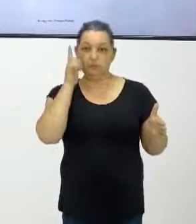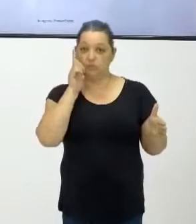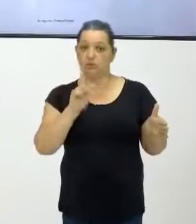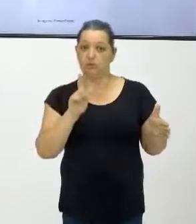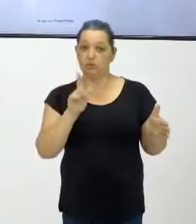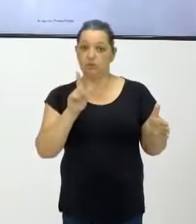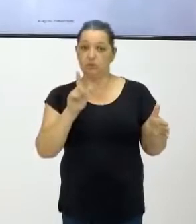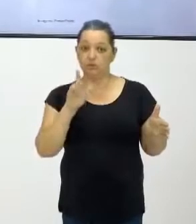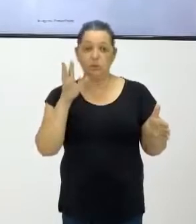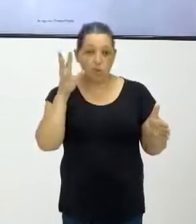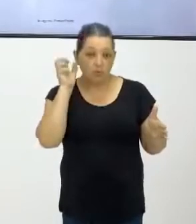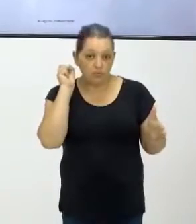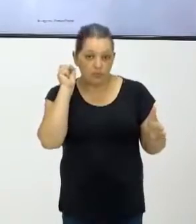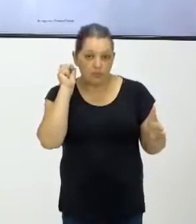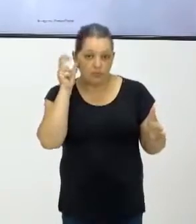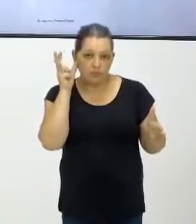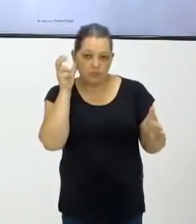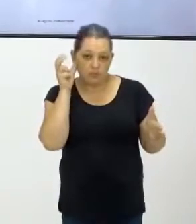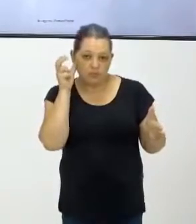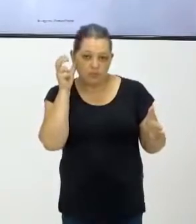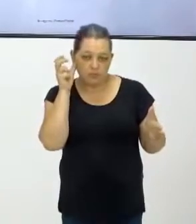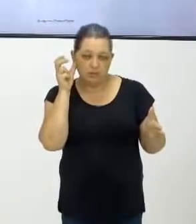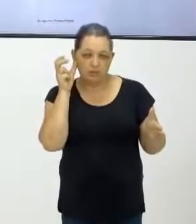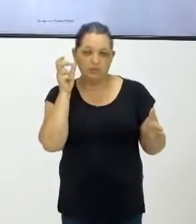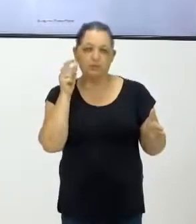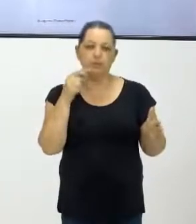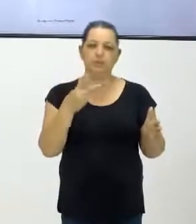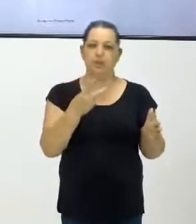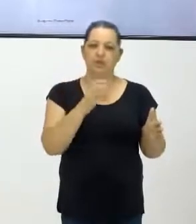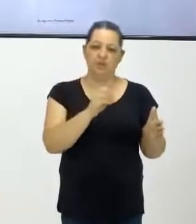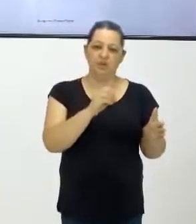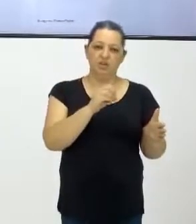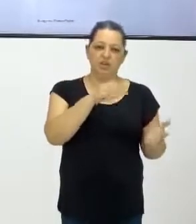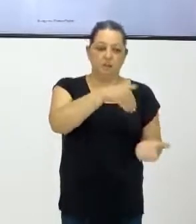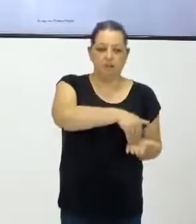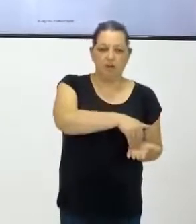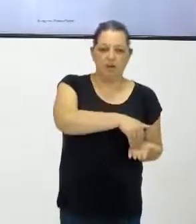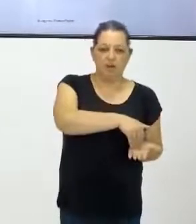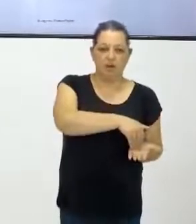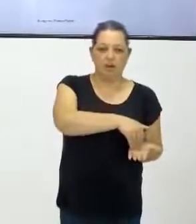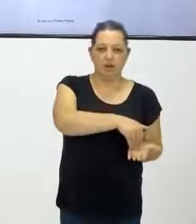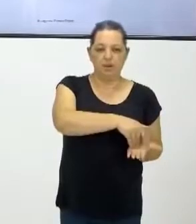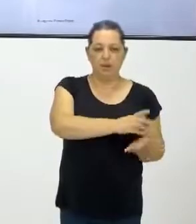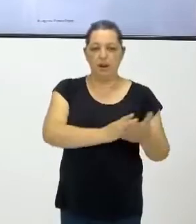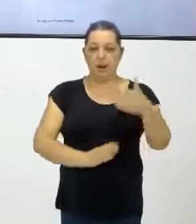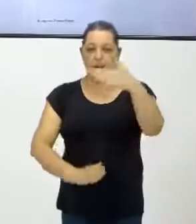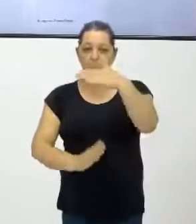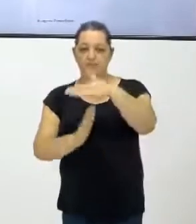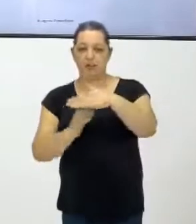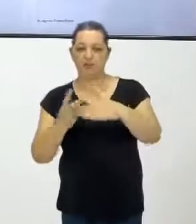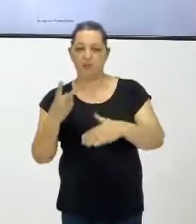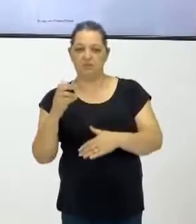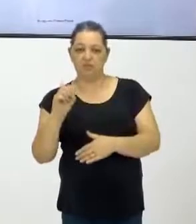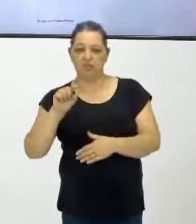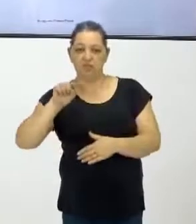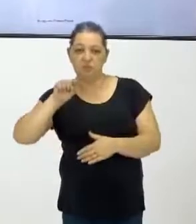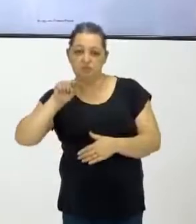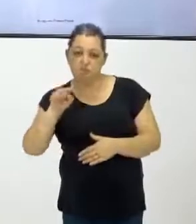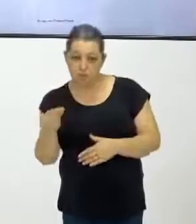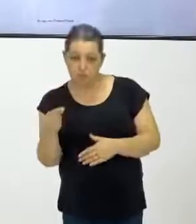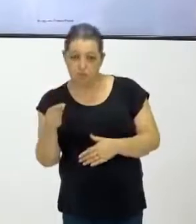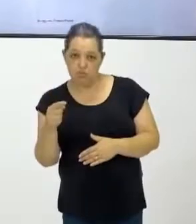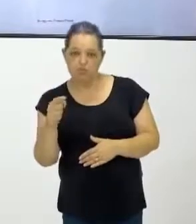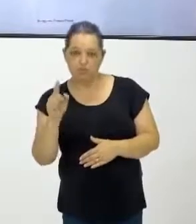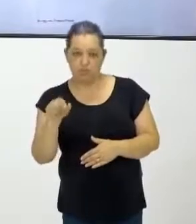aí ouvir, né? Então, de 20 mínima até 20 mil máximo. Abaixo do